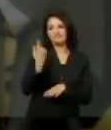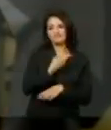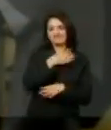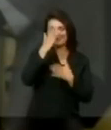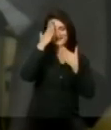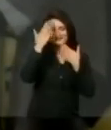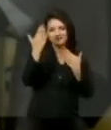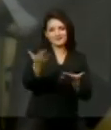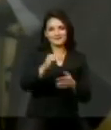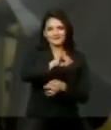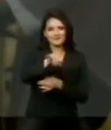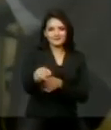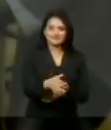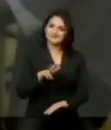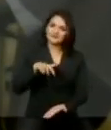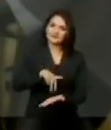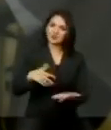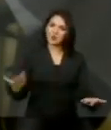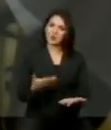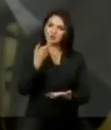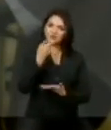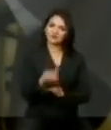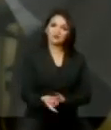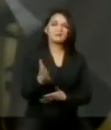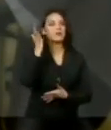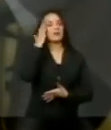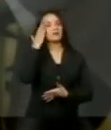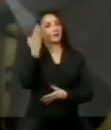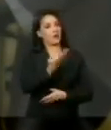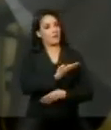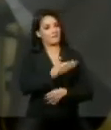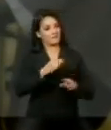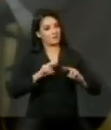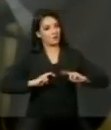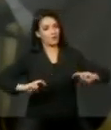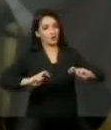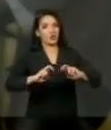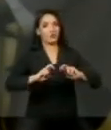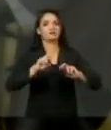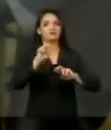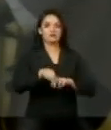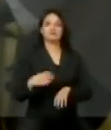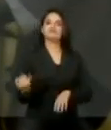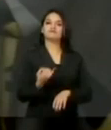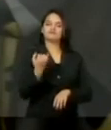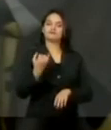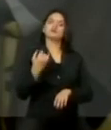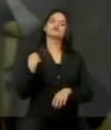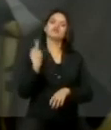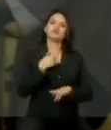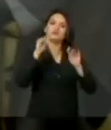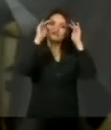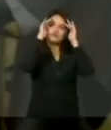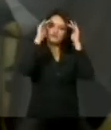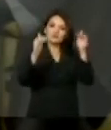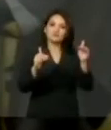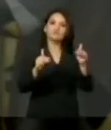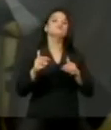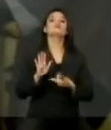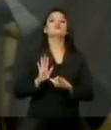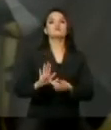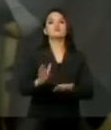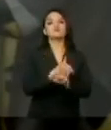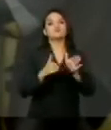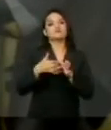corte nesta ocasião sabemos que ser amigo da corte é uma referência e um de silêncio para honrar essa tradição apresentando aqui os argumentos que podem